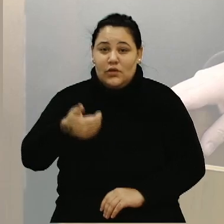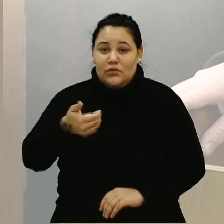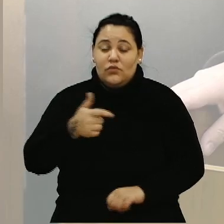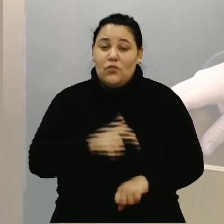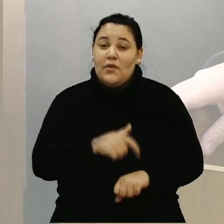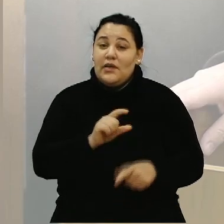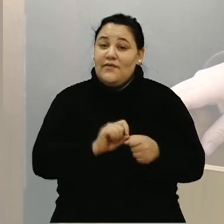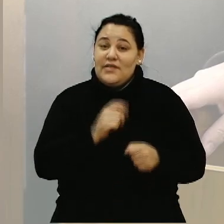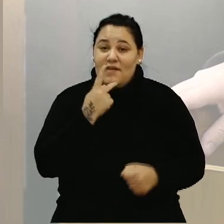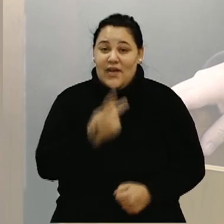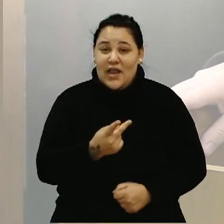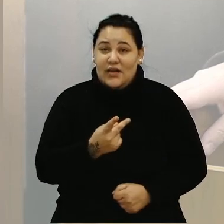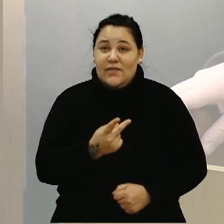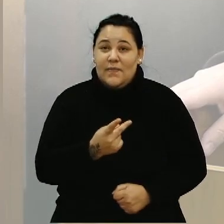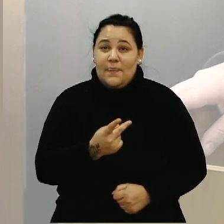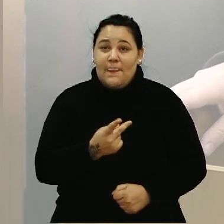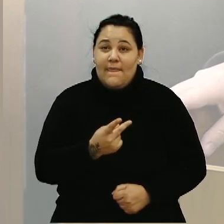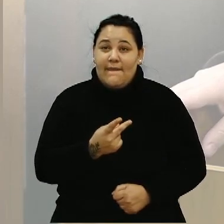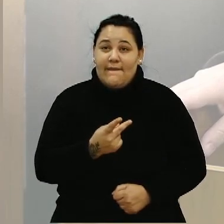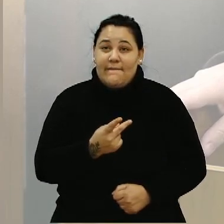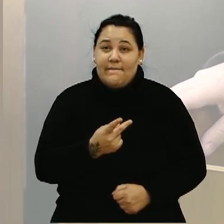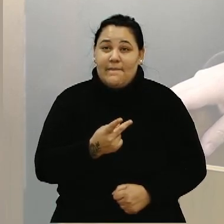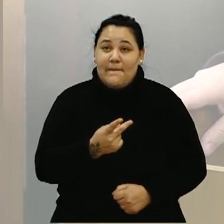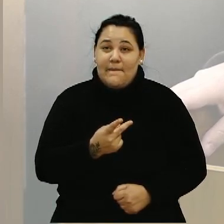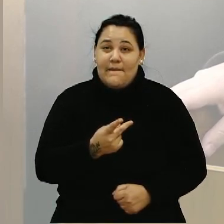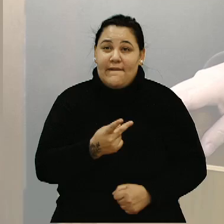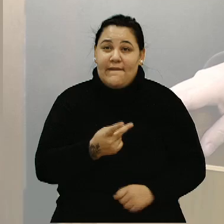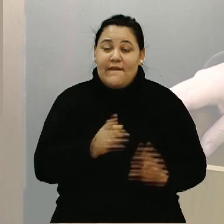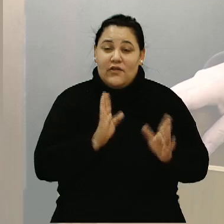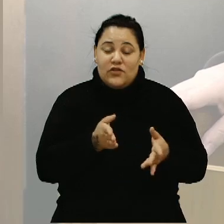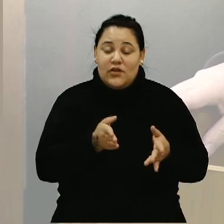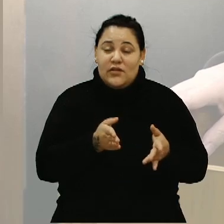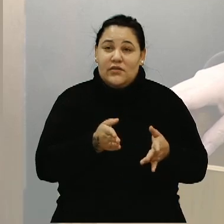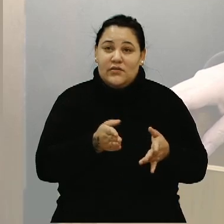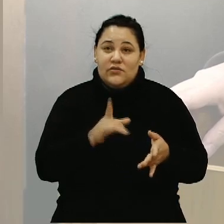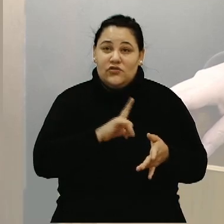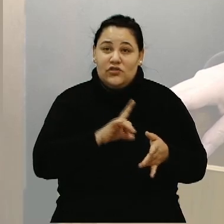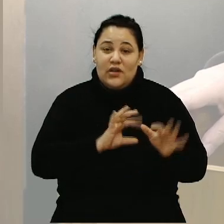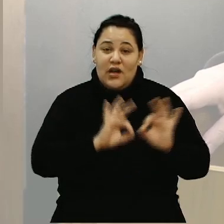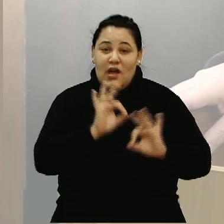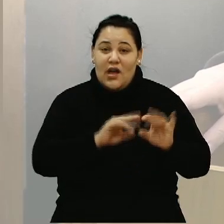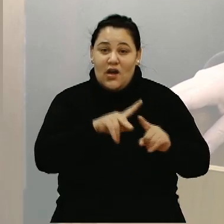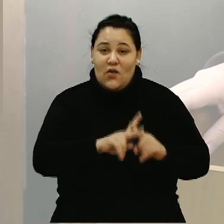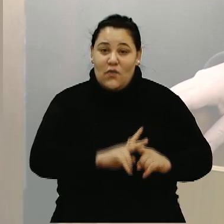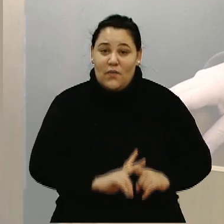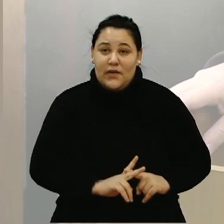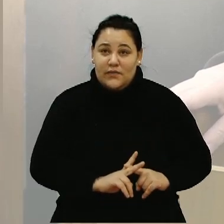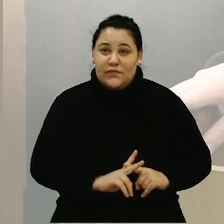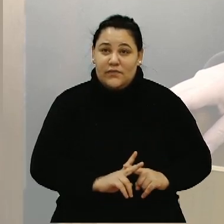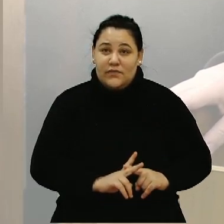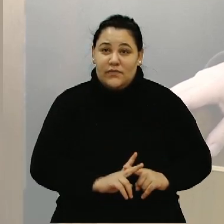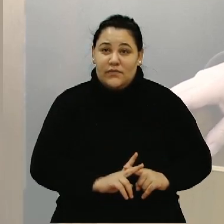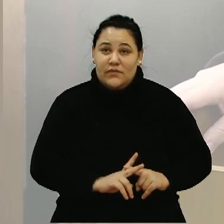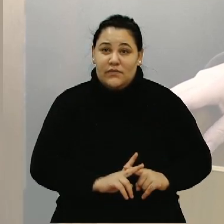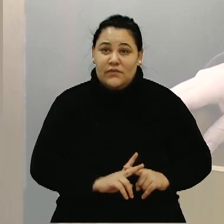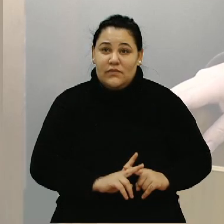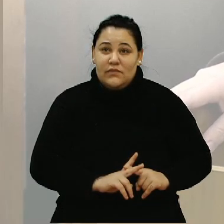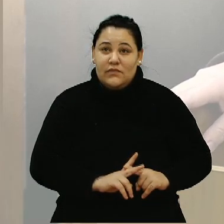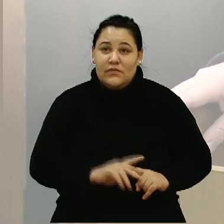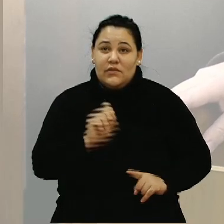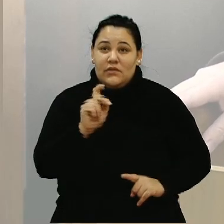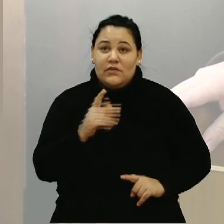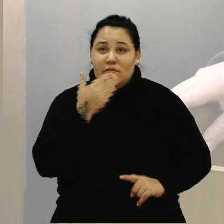fala, a via já tinha sido consertada, né, o asfalto. Quem pediu a